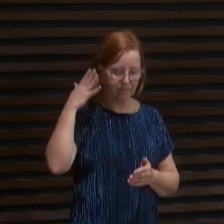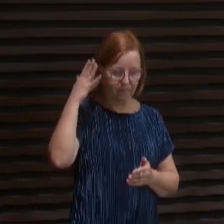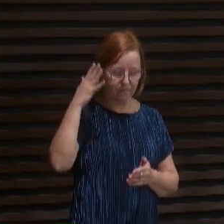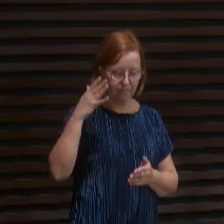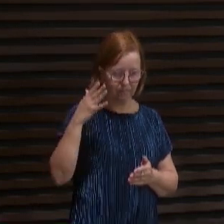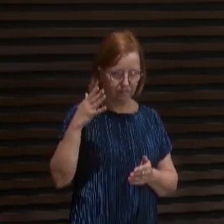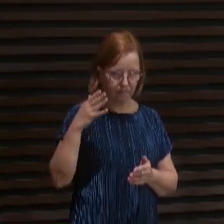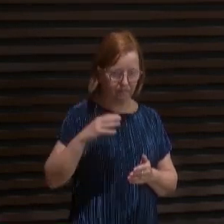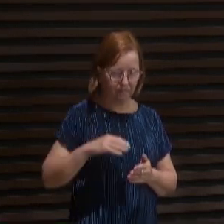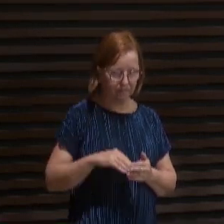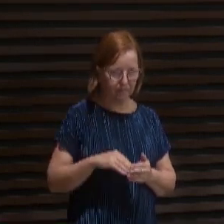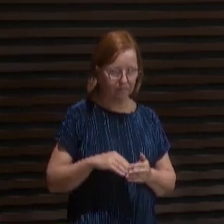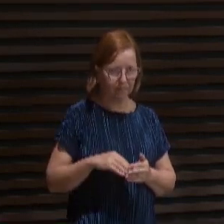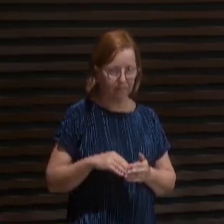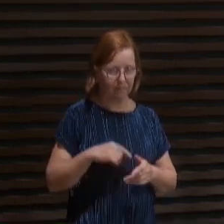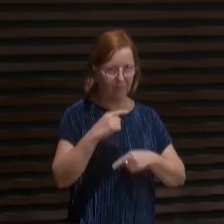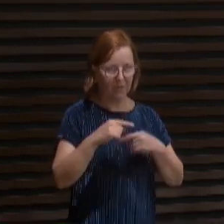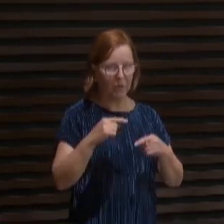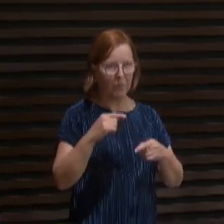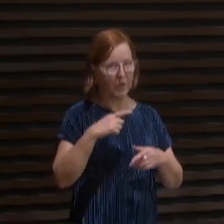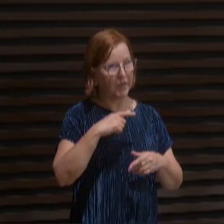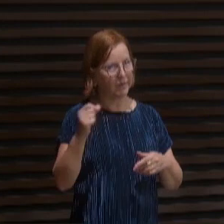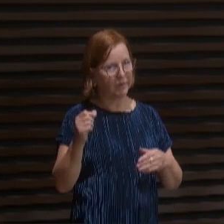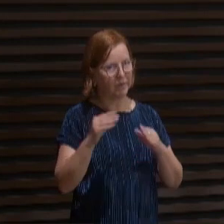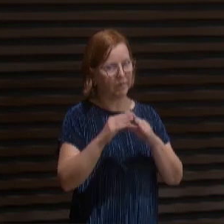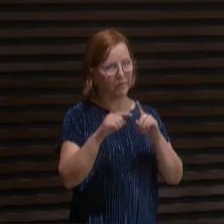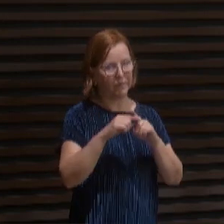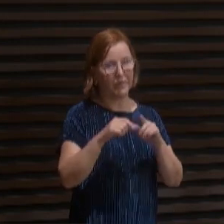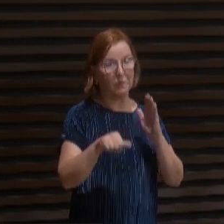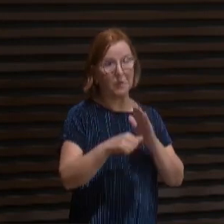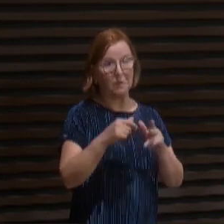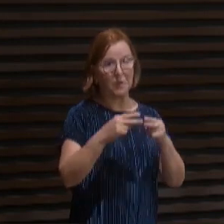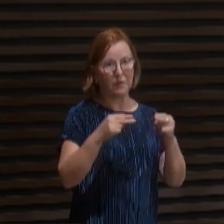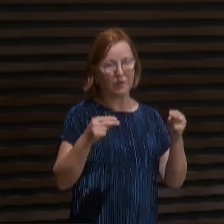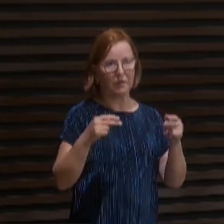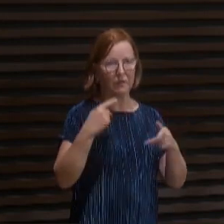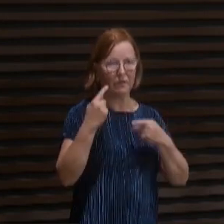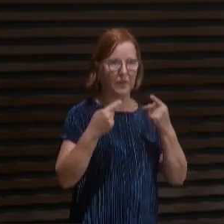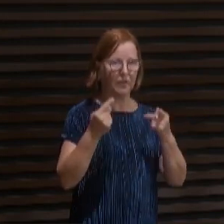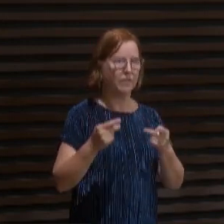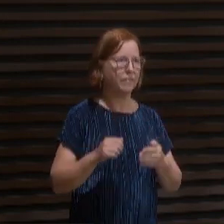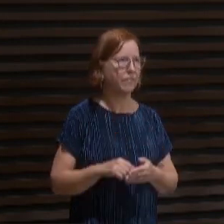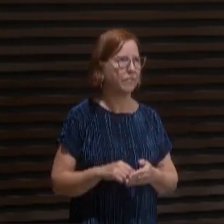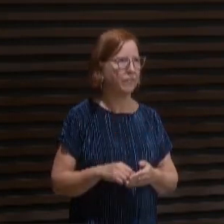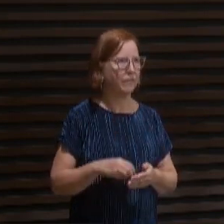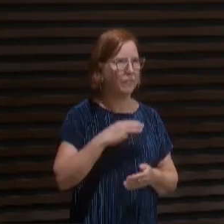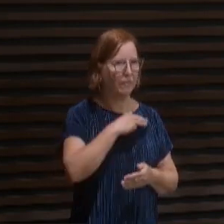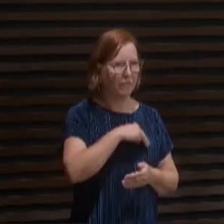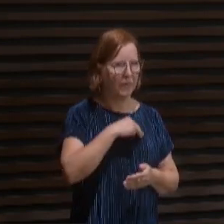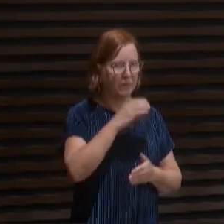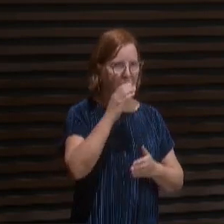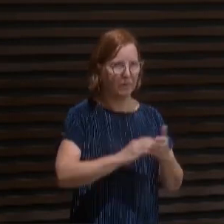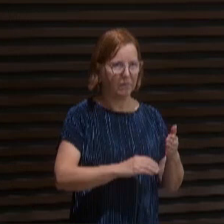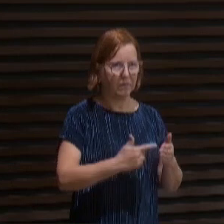frente do templo, logo que ele saiu do templo, a primeira coisa que ele disse, vamos ver, Mateus